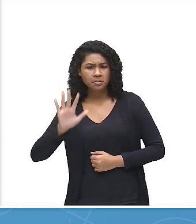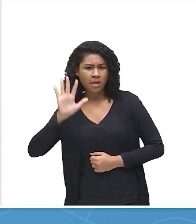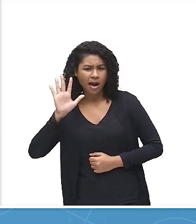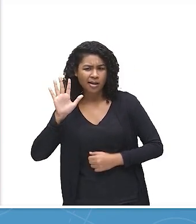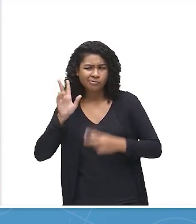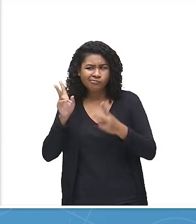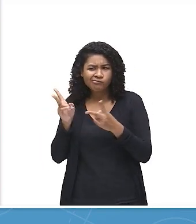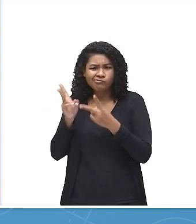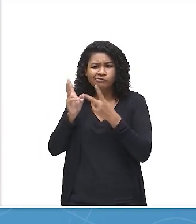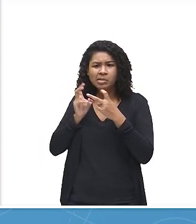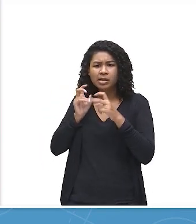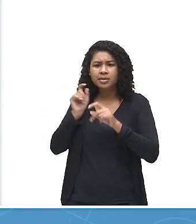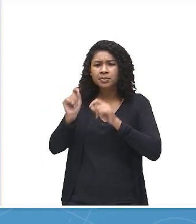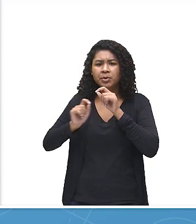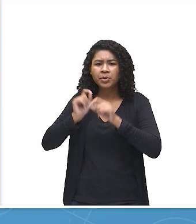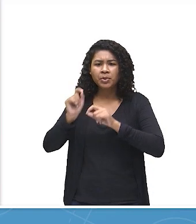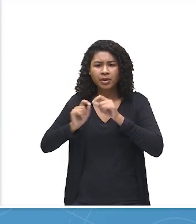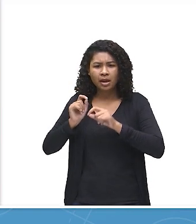cima.